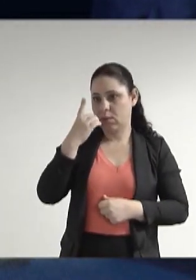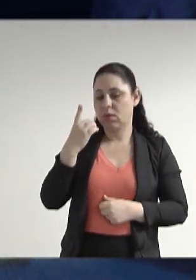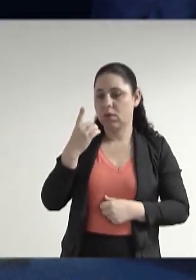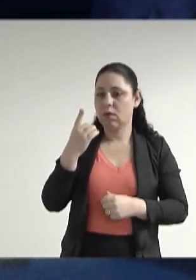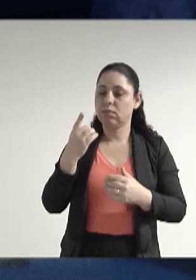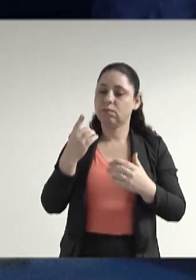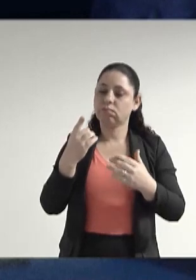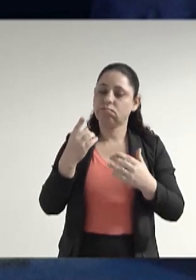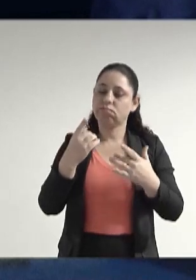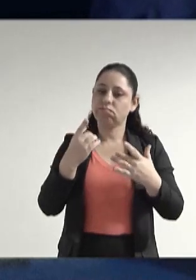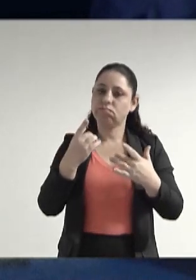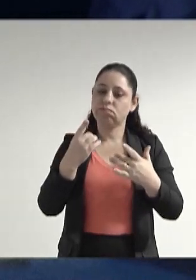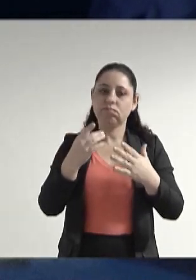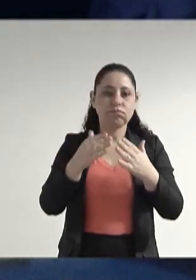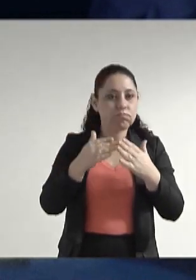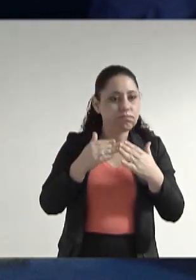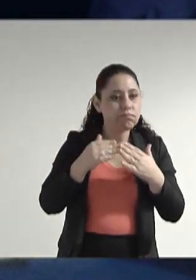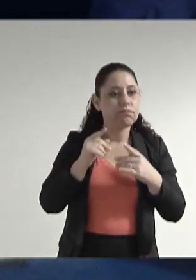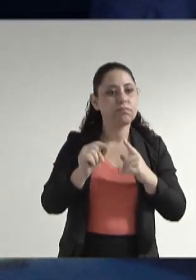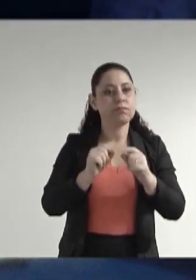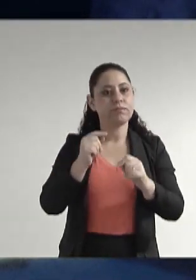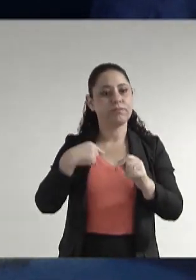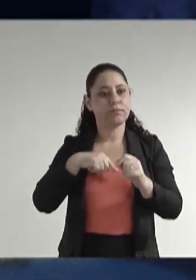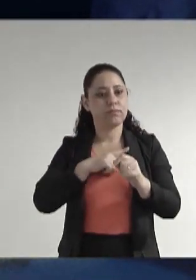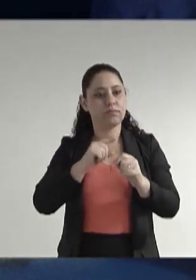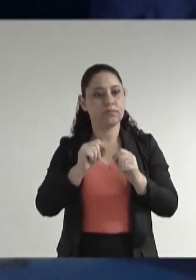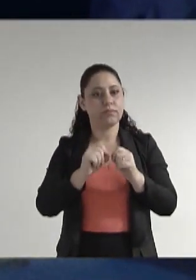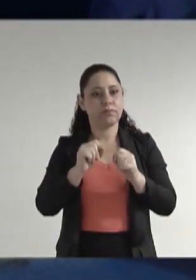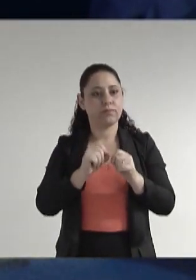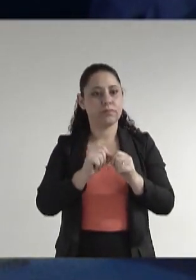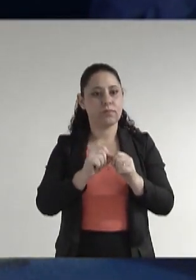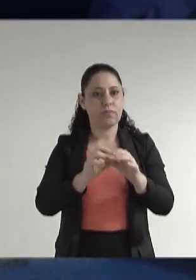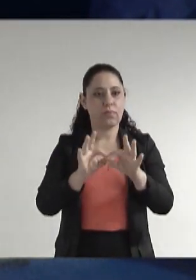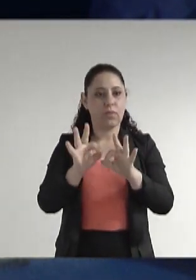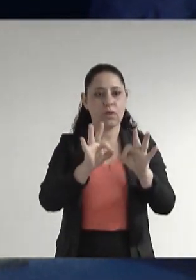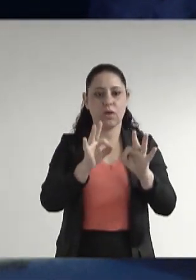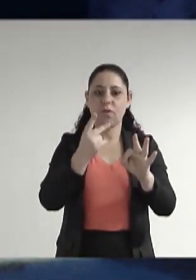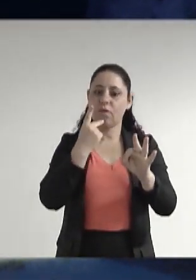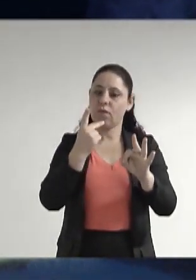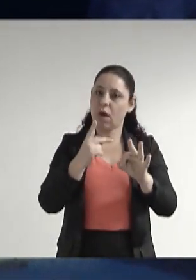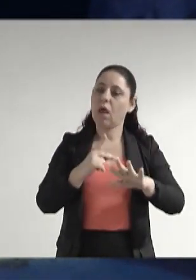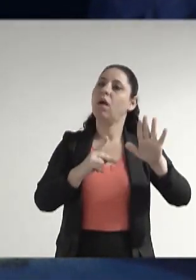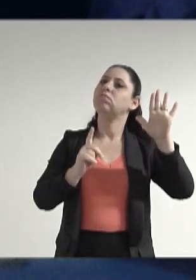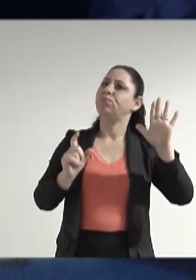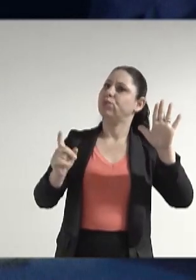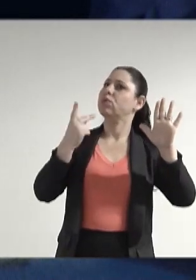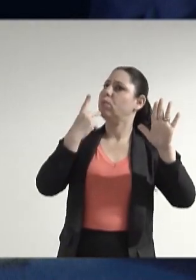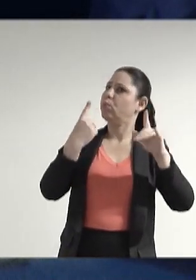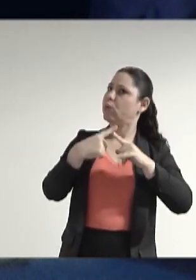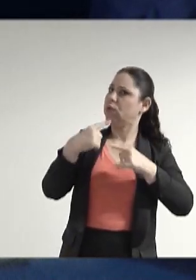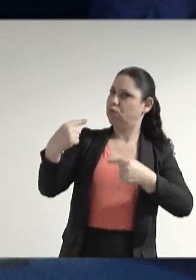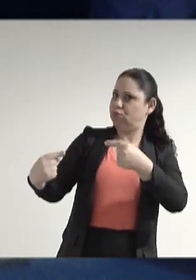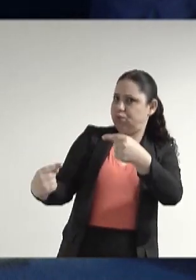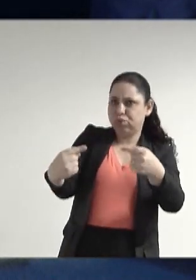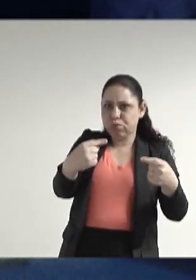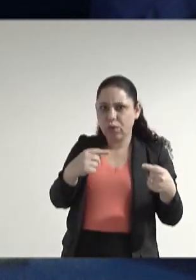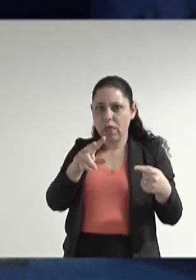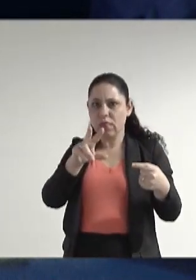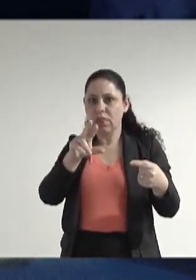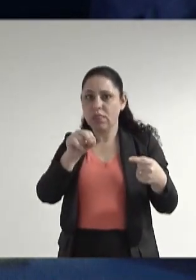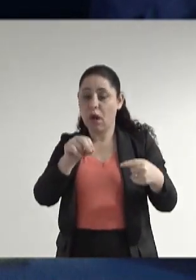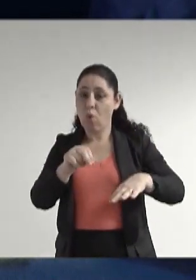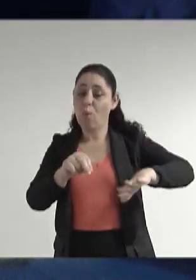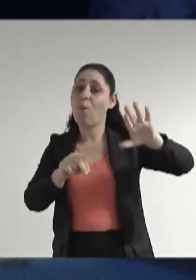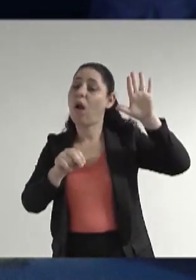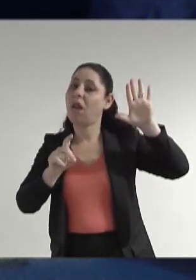a gentileza que a gente modere na questão de ordem, porque debate não é questão